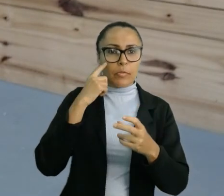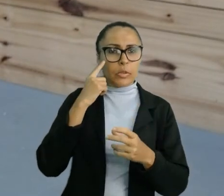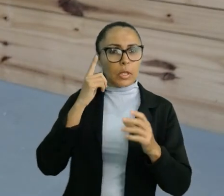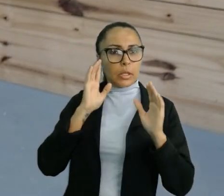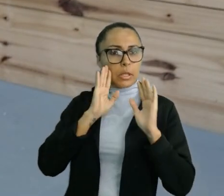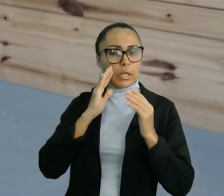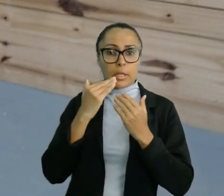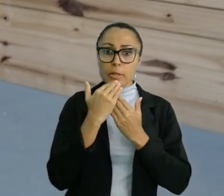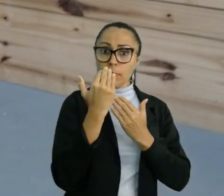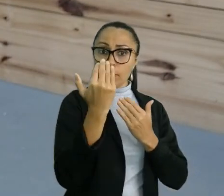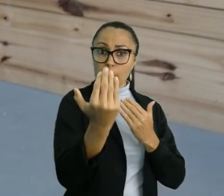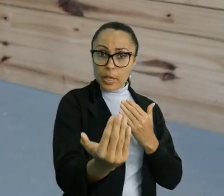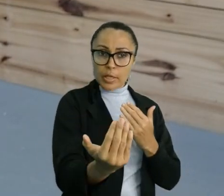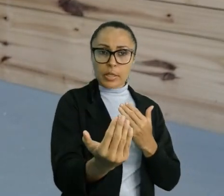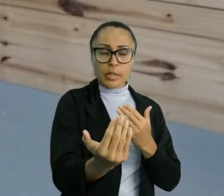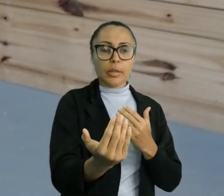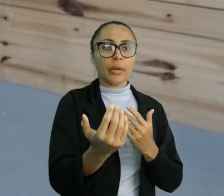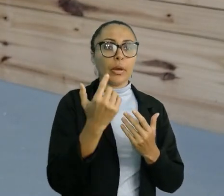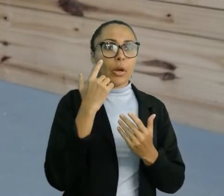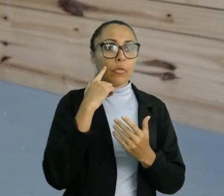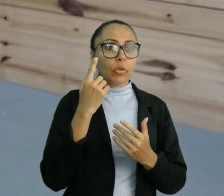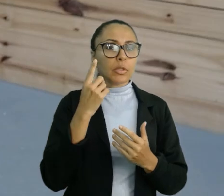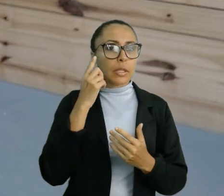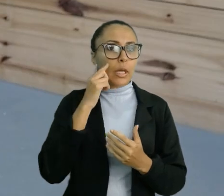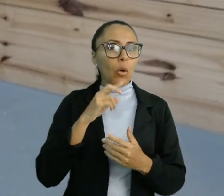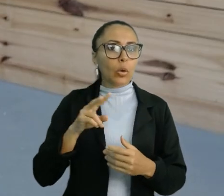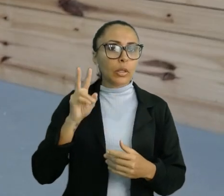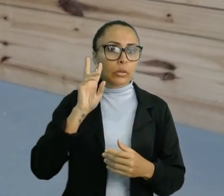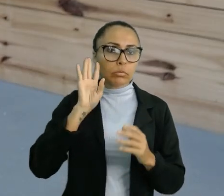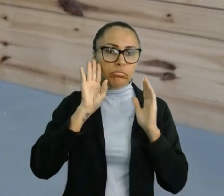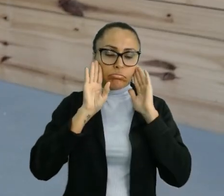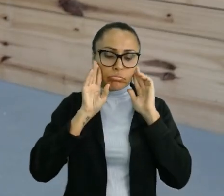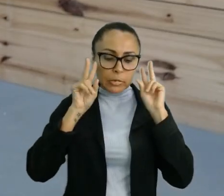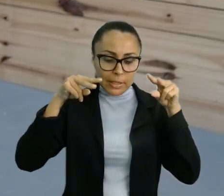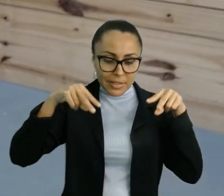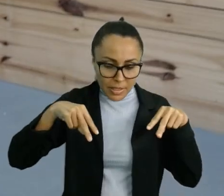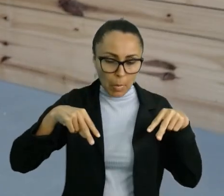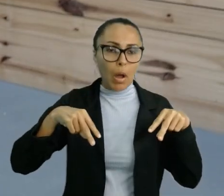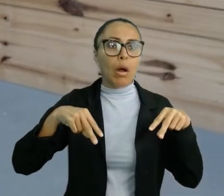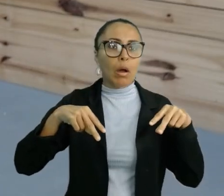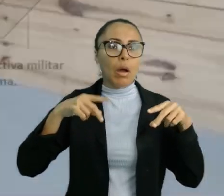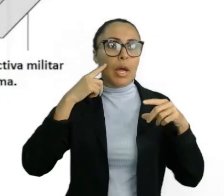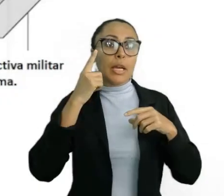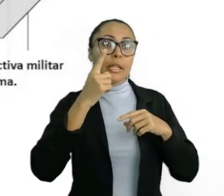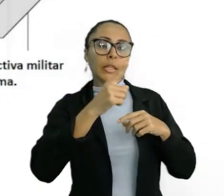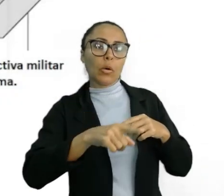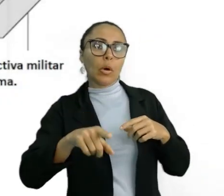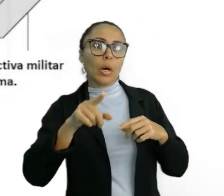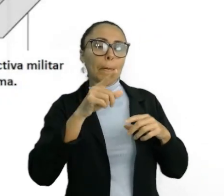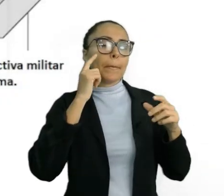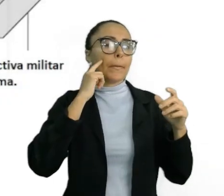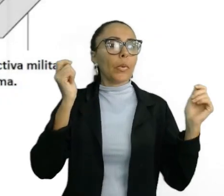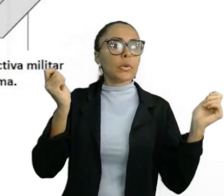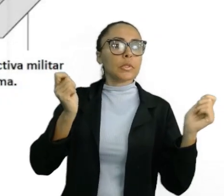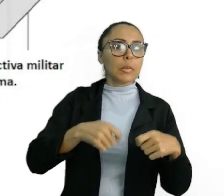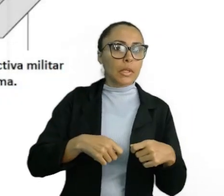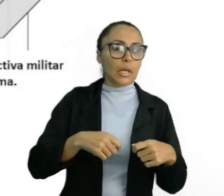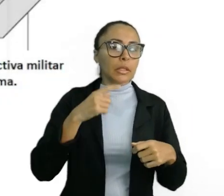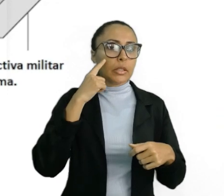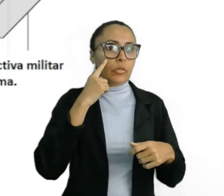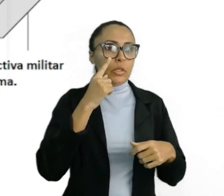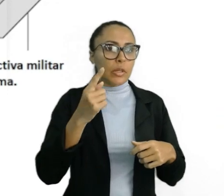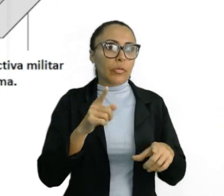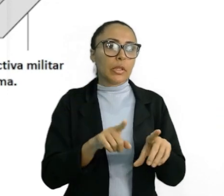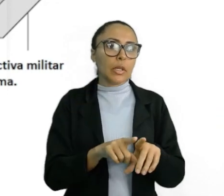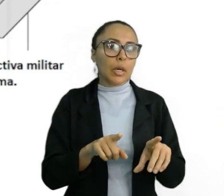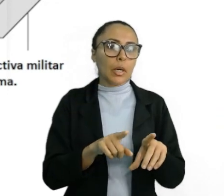ou de uma certa angulação. Você está olhando a peça de cima. Mais adiante a gente vai ver possibilidades de você ver a peça